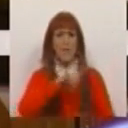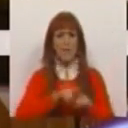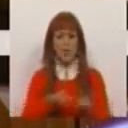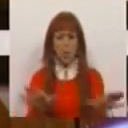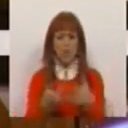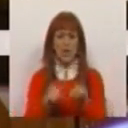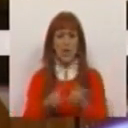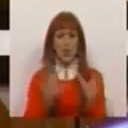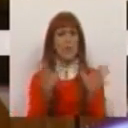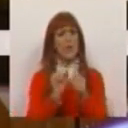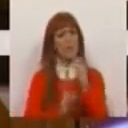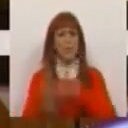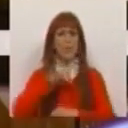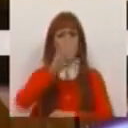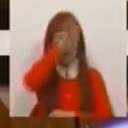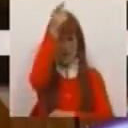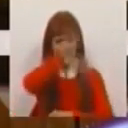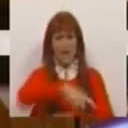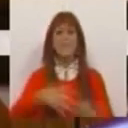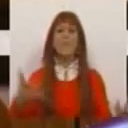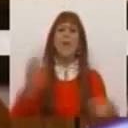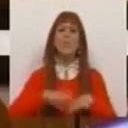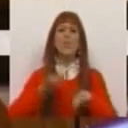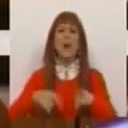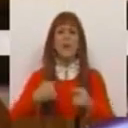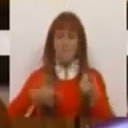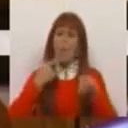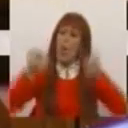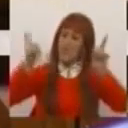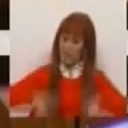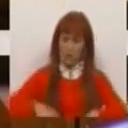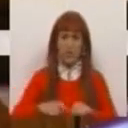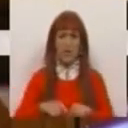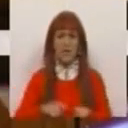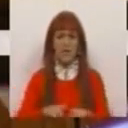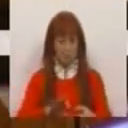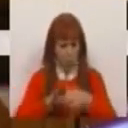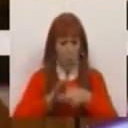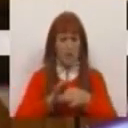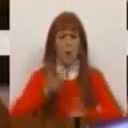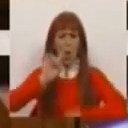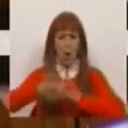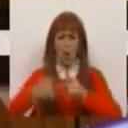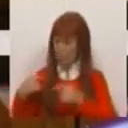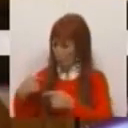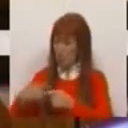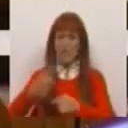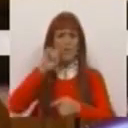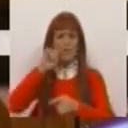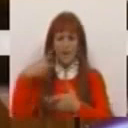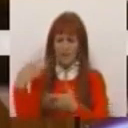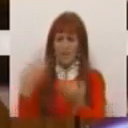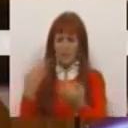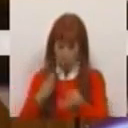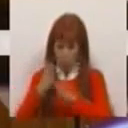do Conselho das Comunidades Portuguesas. E é por isso também que, mais uma vez, e em coerência com aquilo que temos defendido